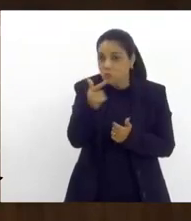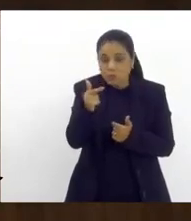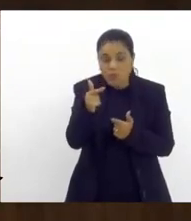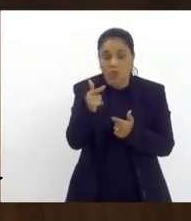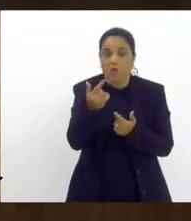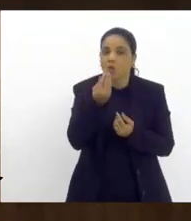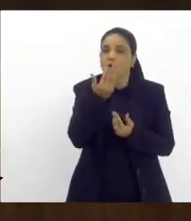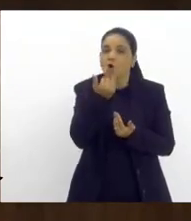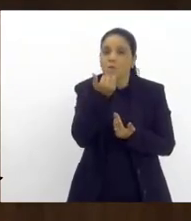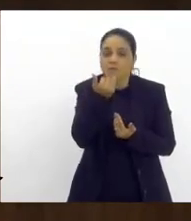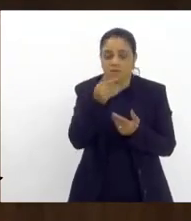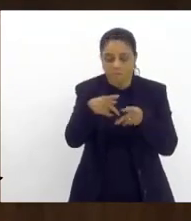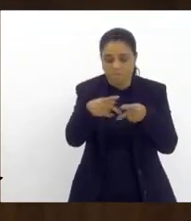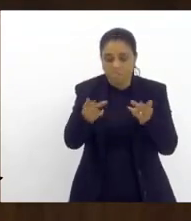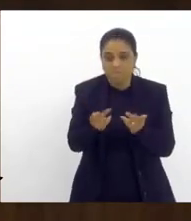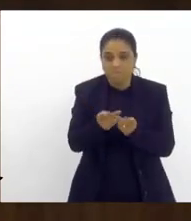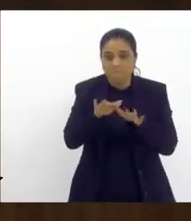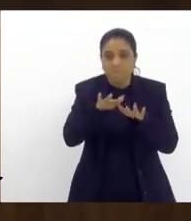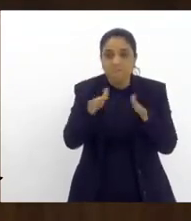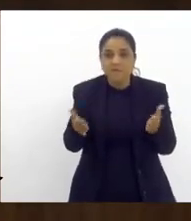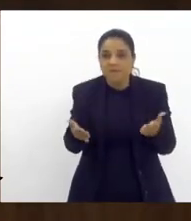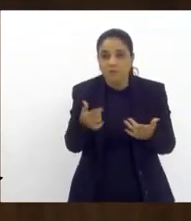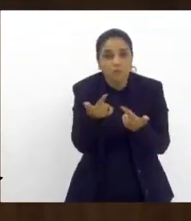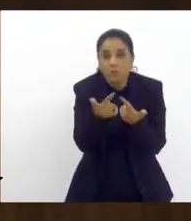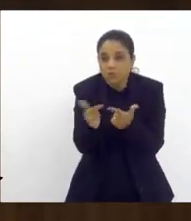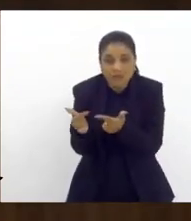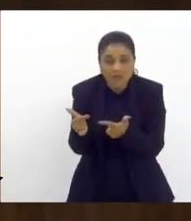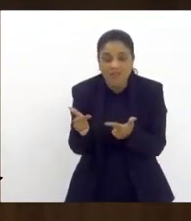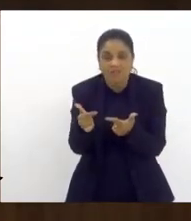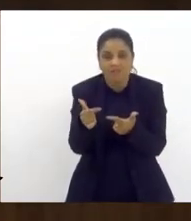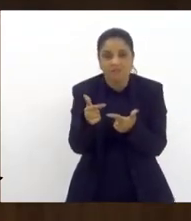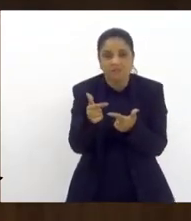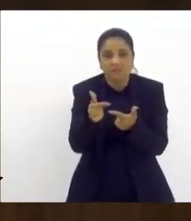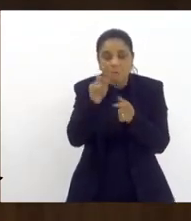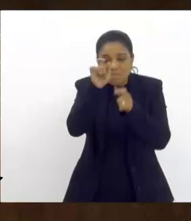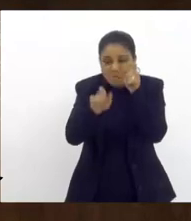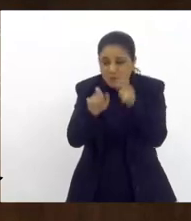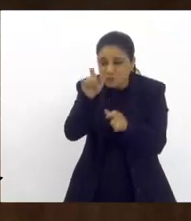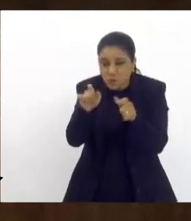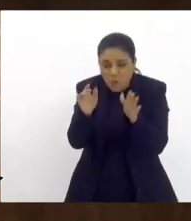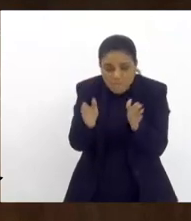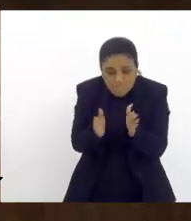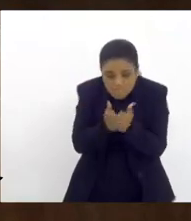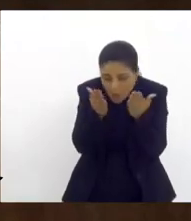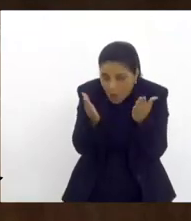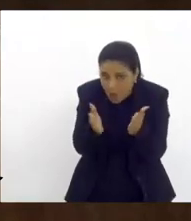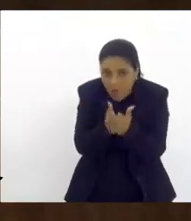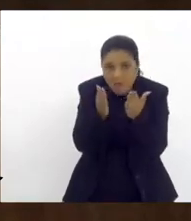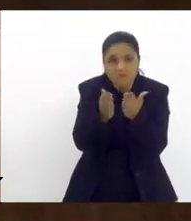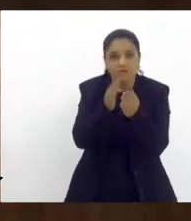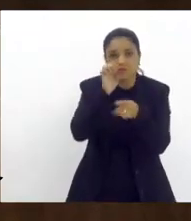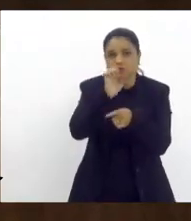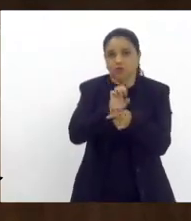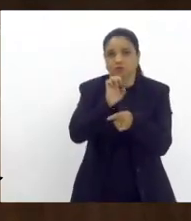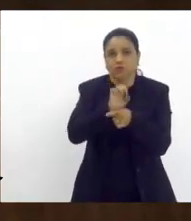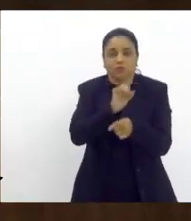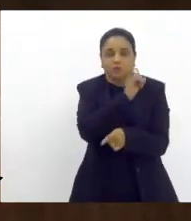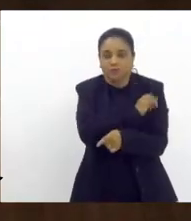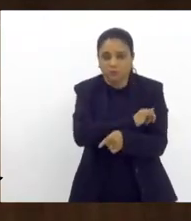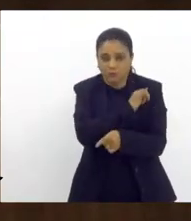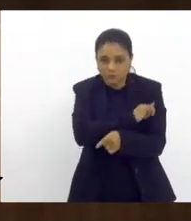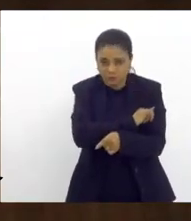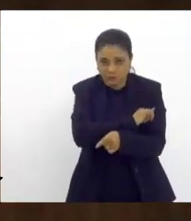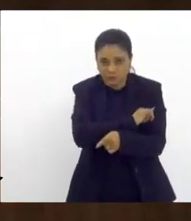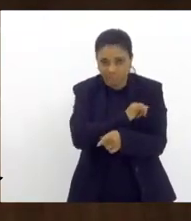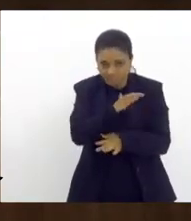pelo seu filho então a gente tá falando de pessoas extrema miserabilidade no âmbito do Estado do Rio de Janeiro Então nesse sentido